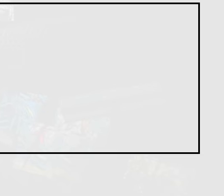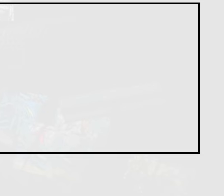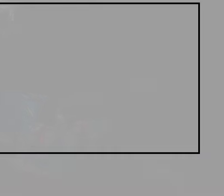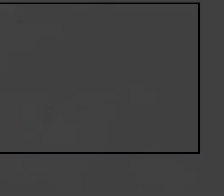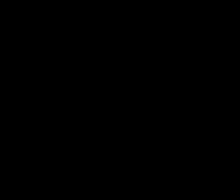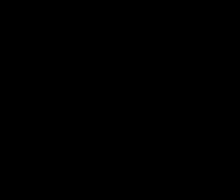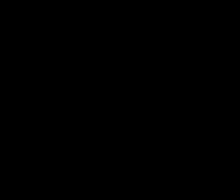dele